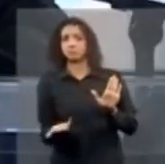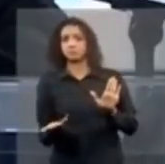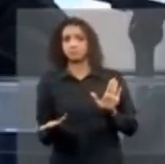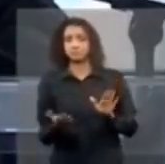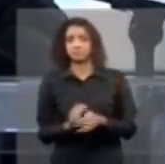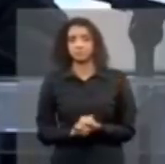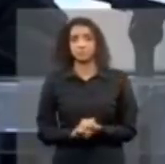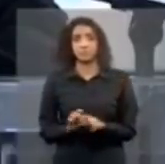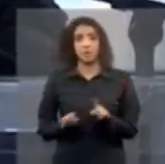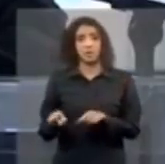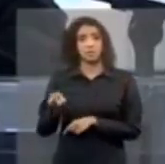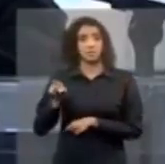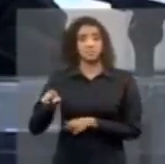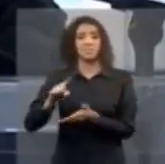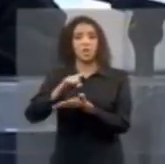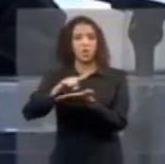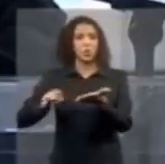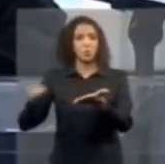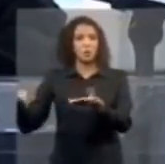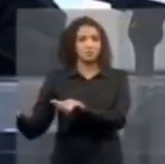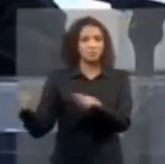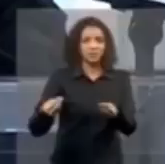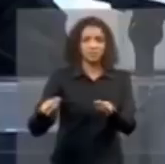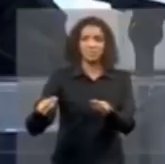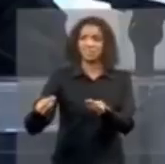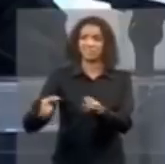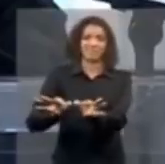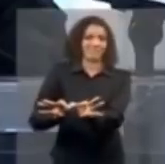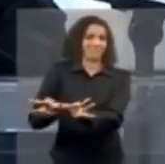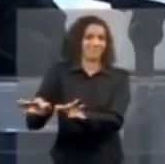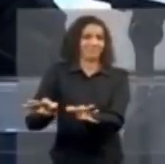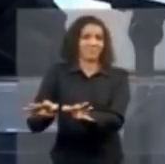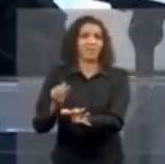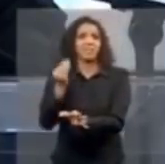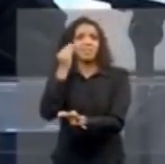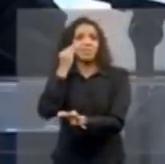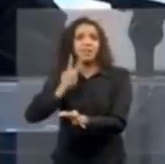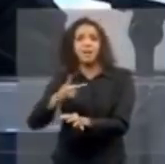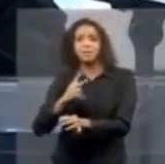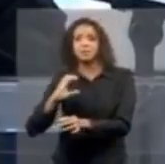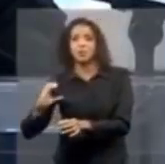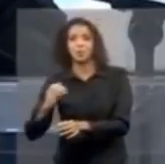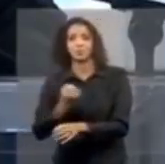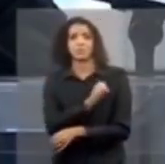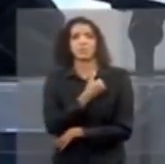A controvérsia foi artificialmente fabricada no voto do habeas corpus